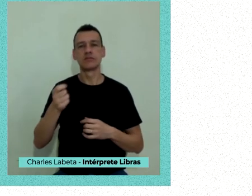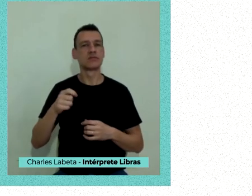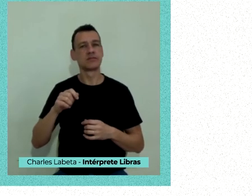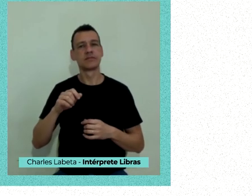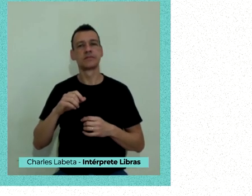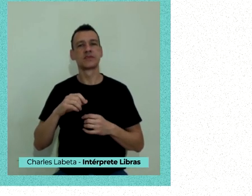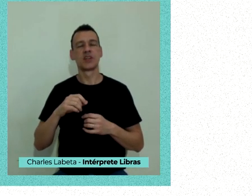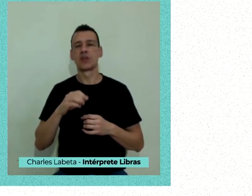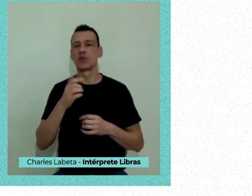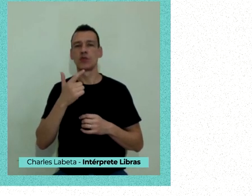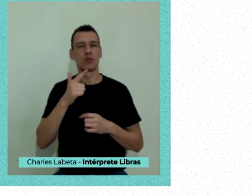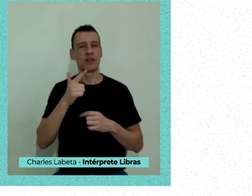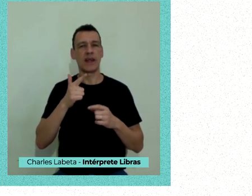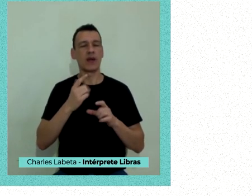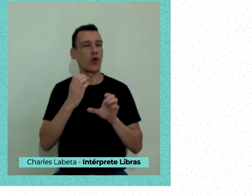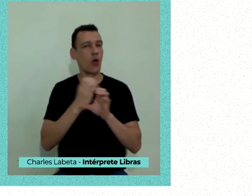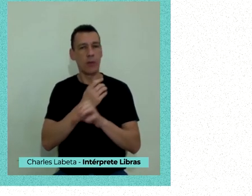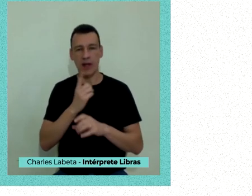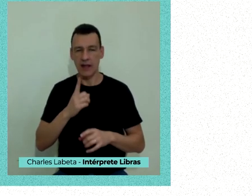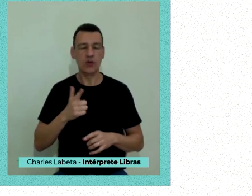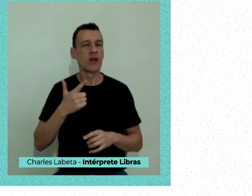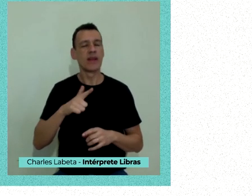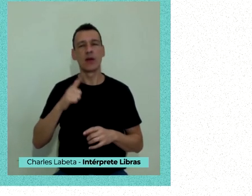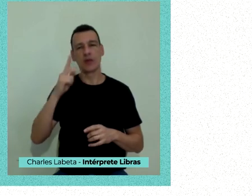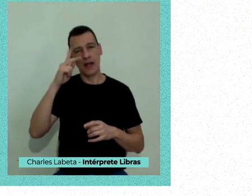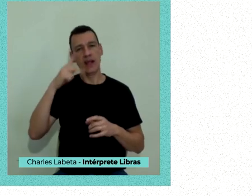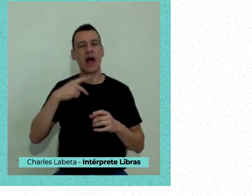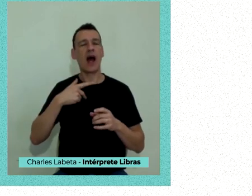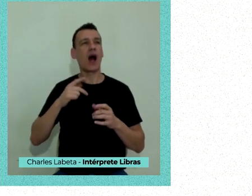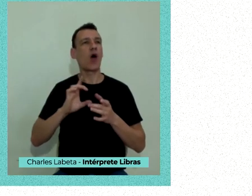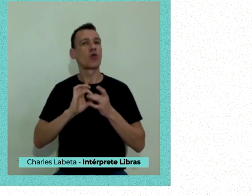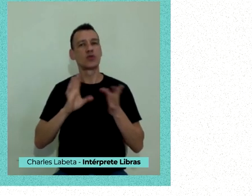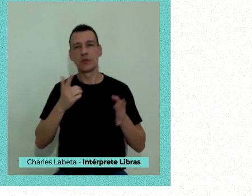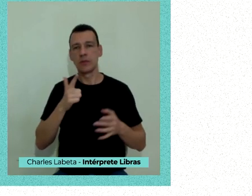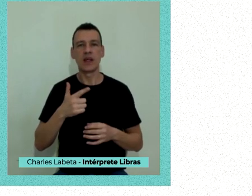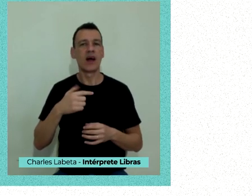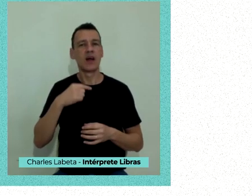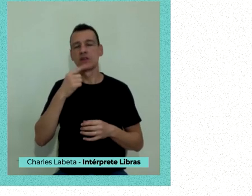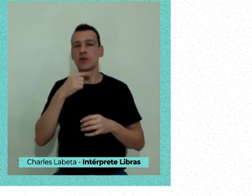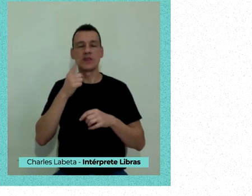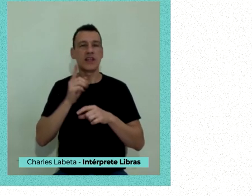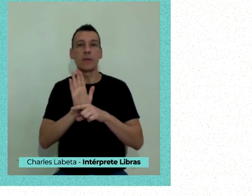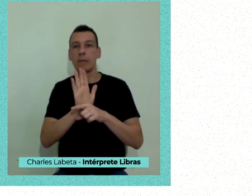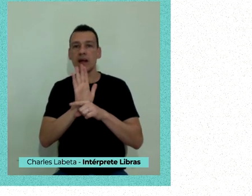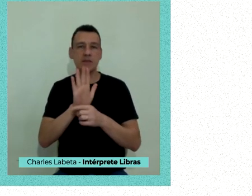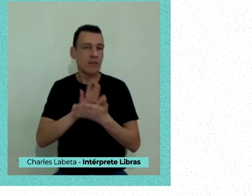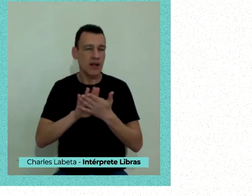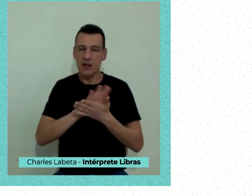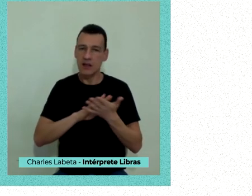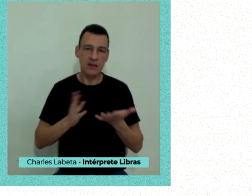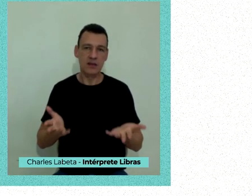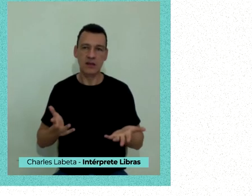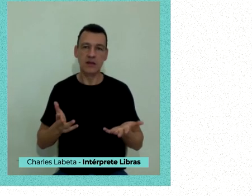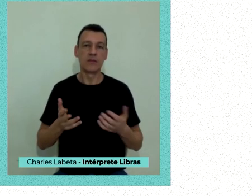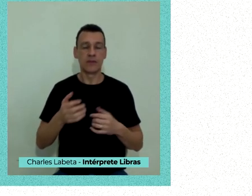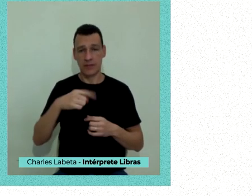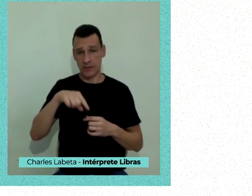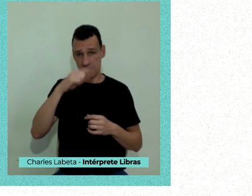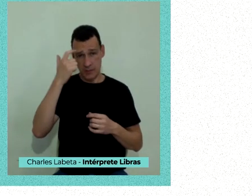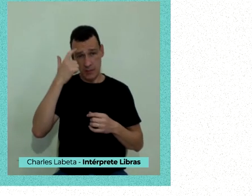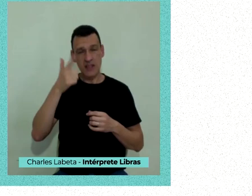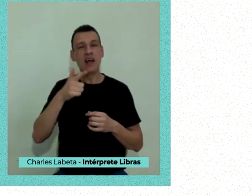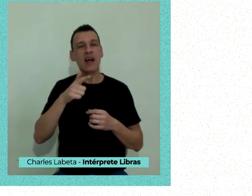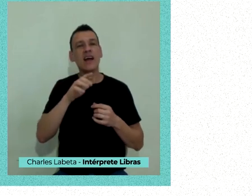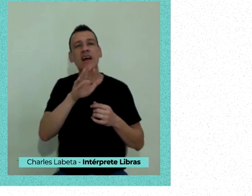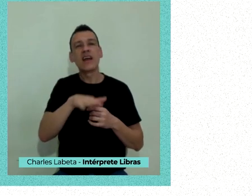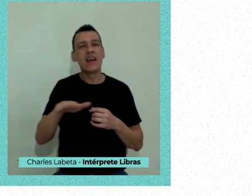não tem autonomia, que não tem a possibilidade de participar. E quando a gente pensa na infância das crianças negras,